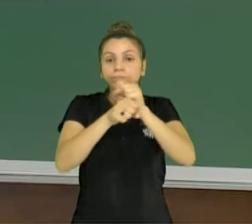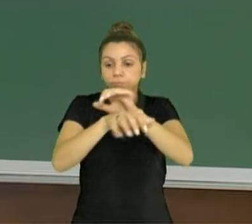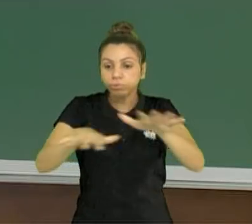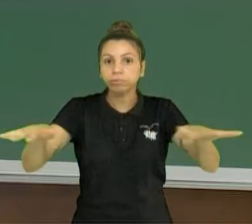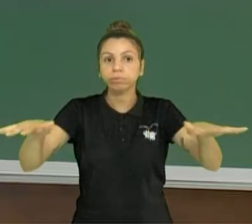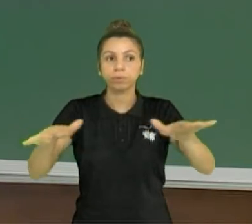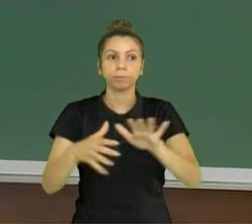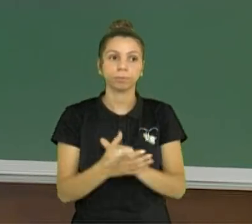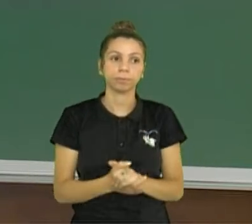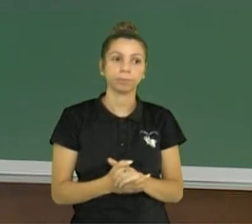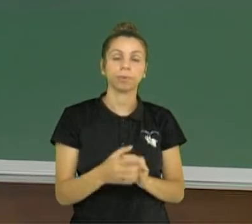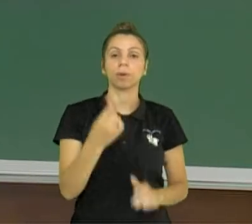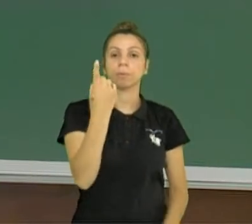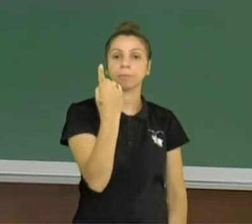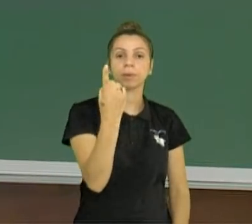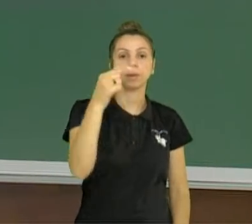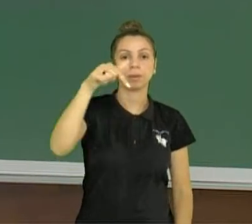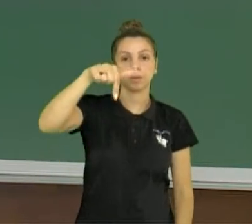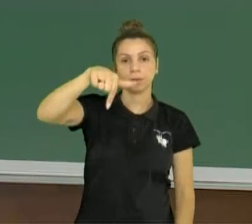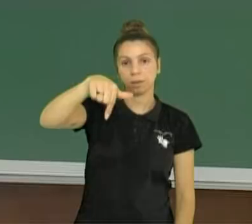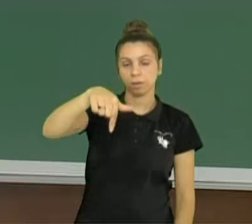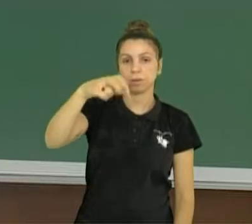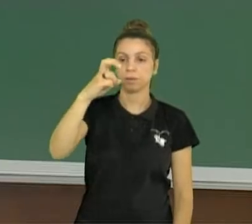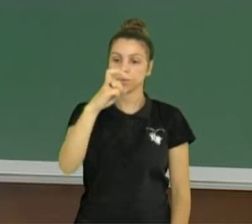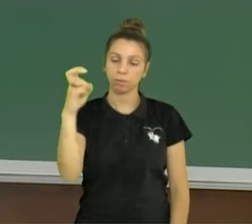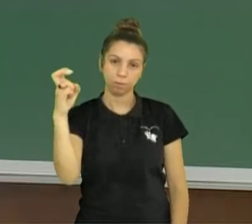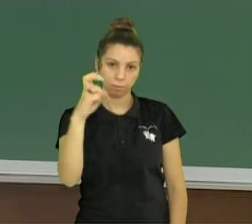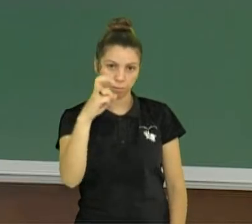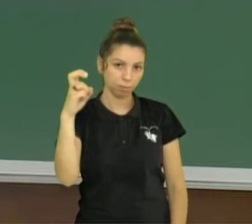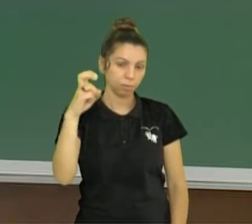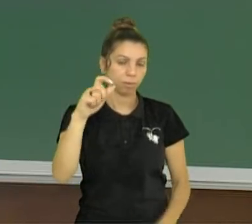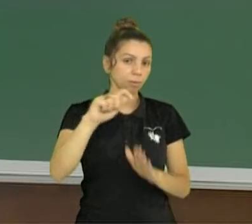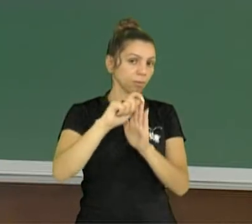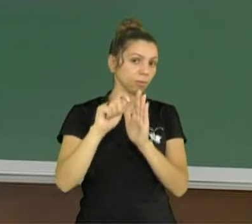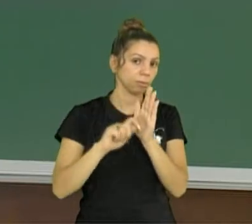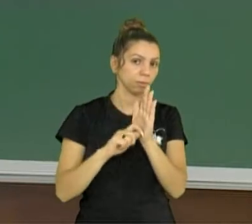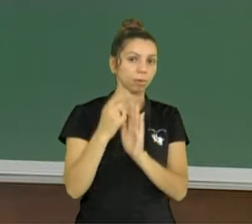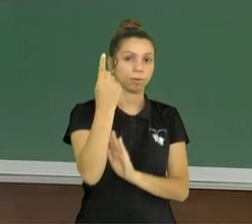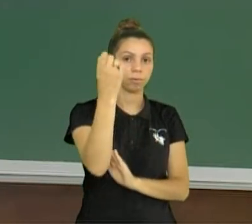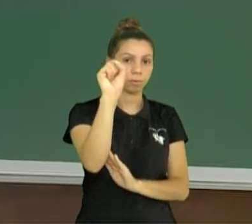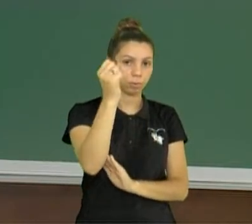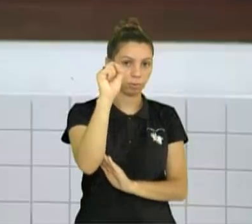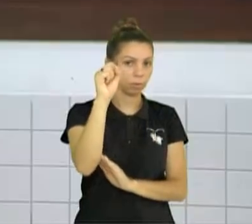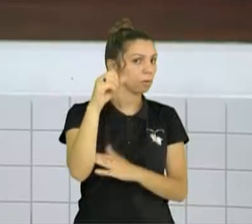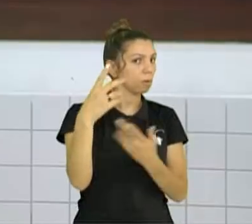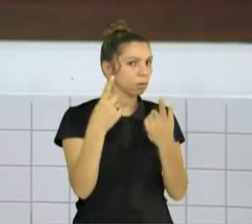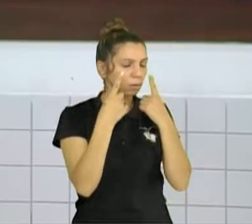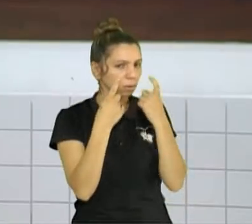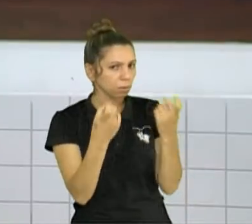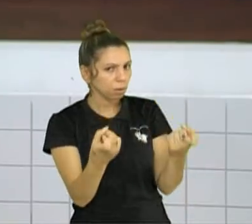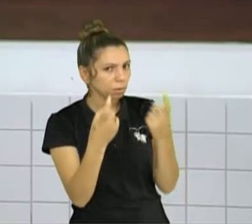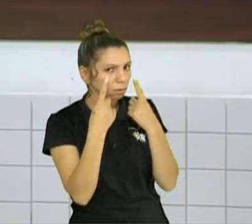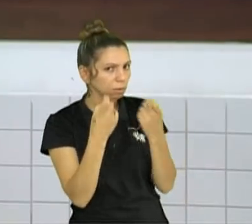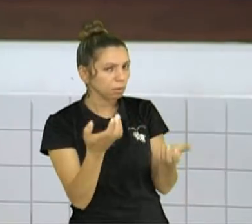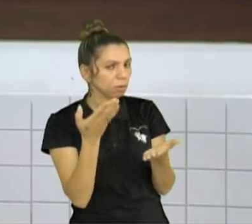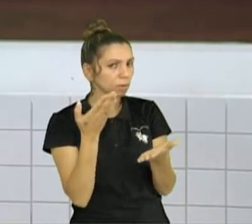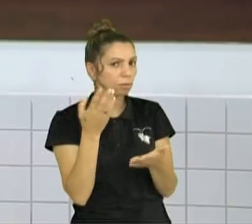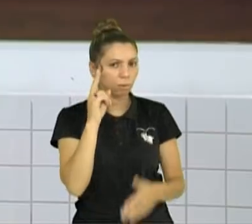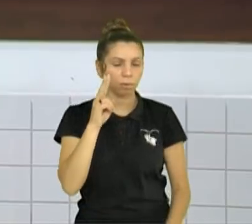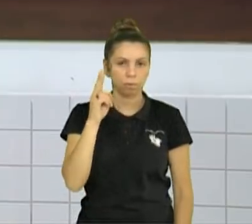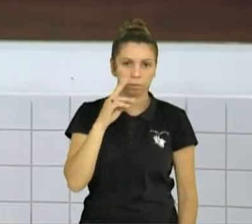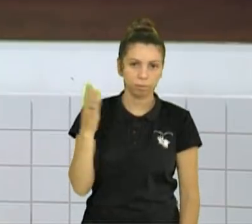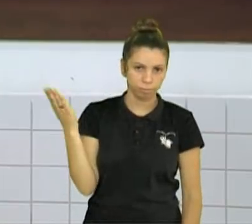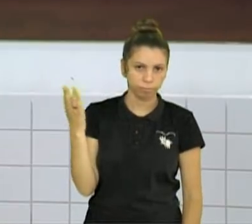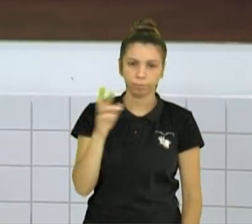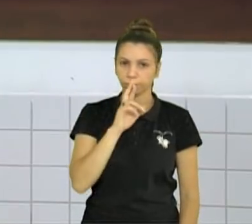está em 1689, 1755, século XVIII. Olha que interessante, a história é muito interessante, como ela